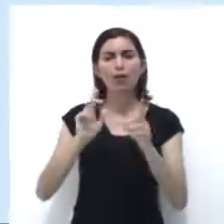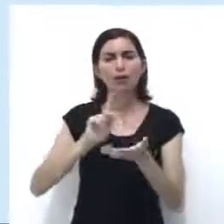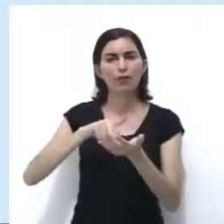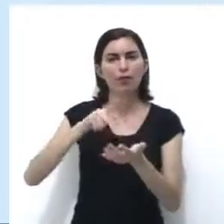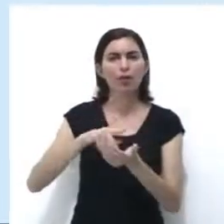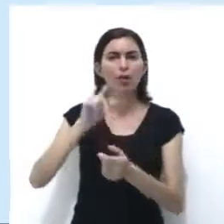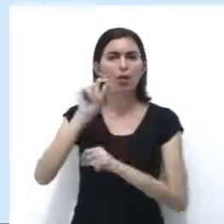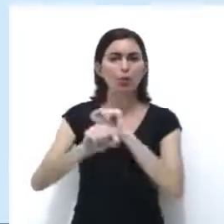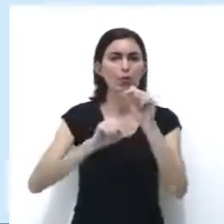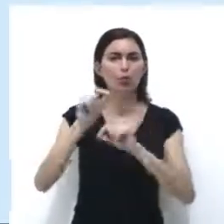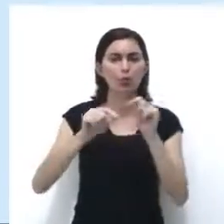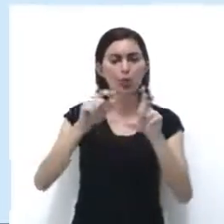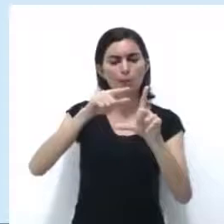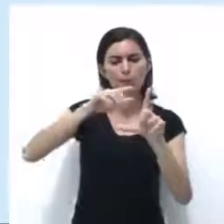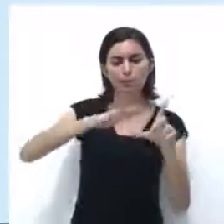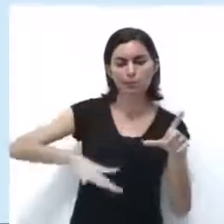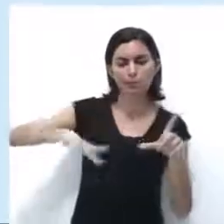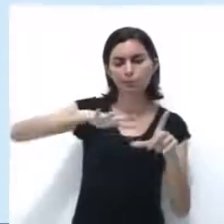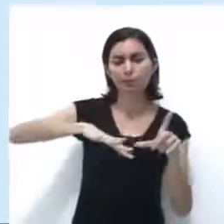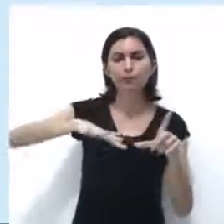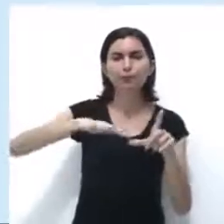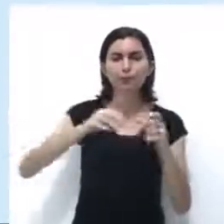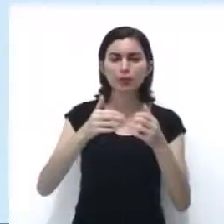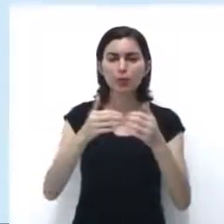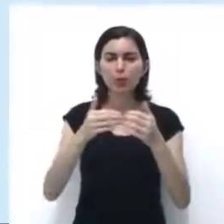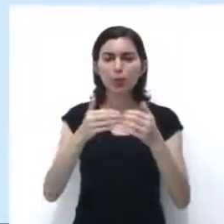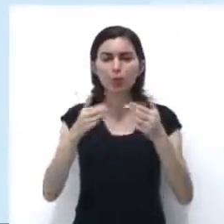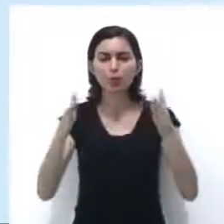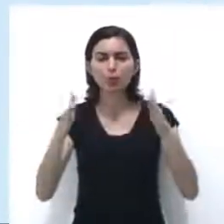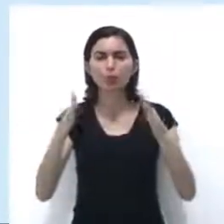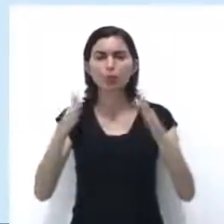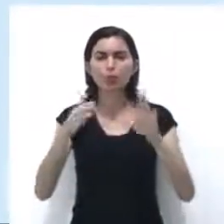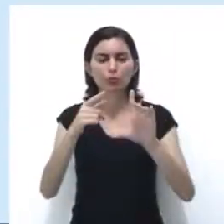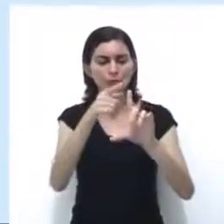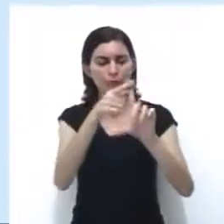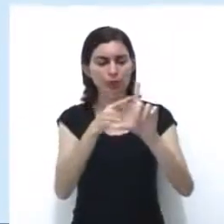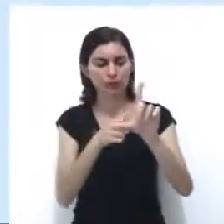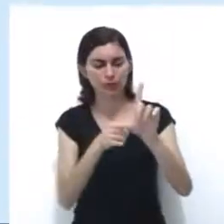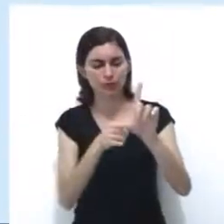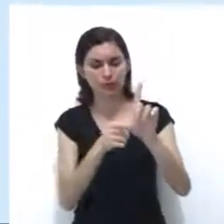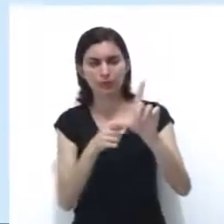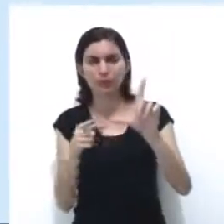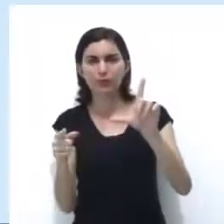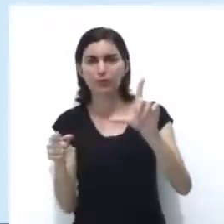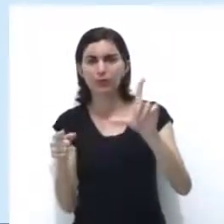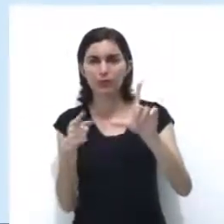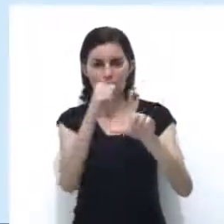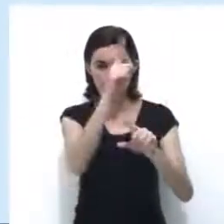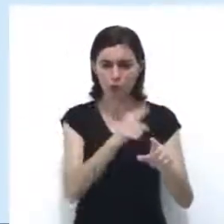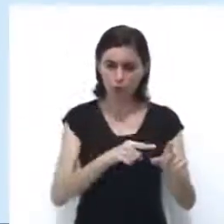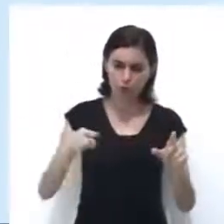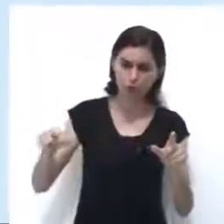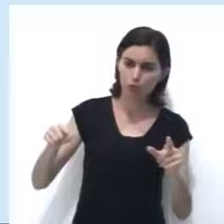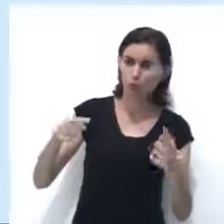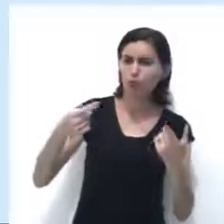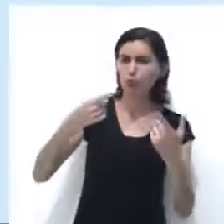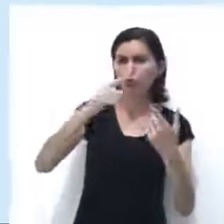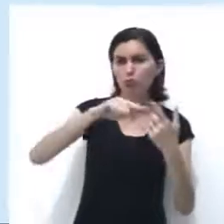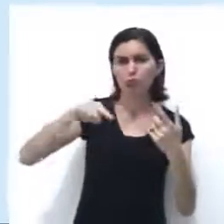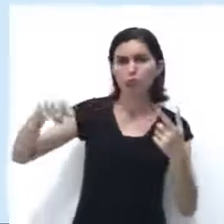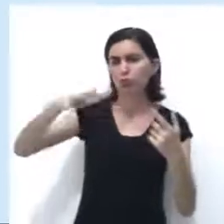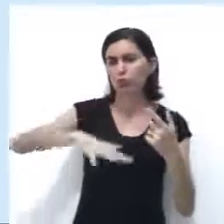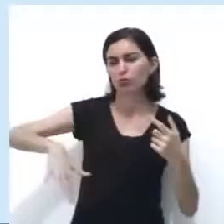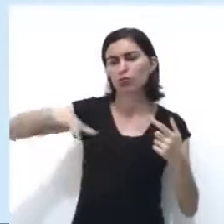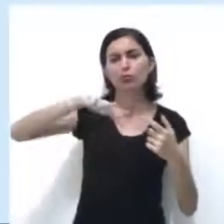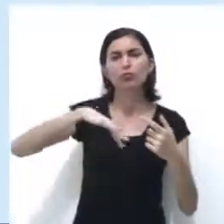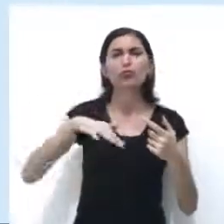na verdade, é uma região, é uma abertura. Quando você, por exemplo, faz assim. Então,